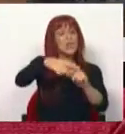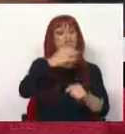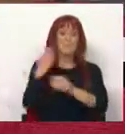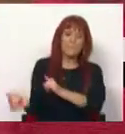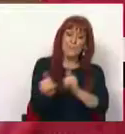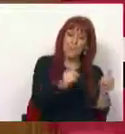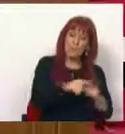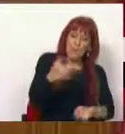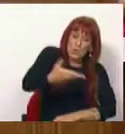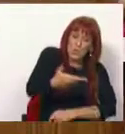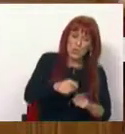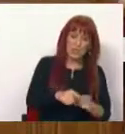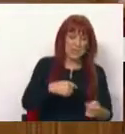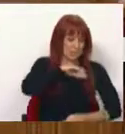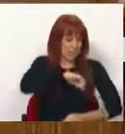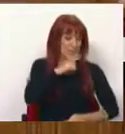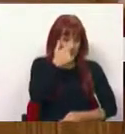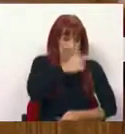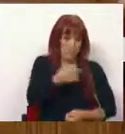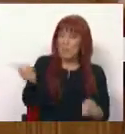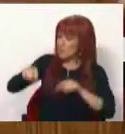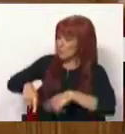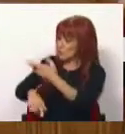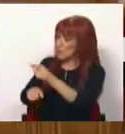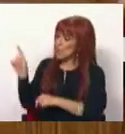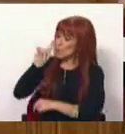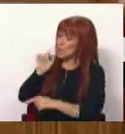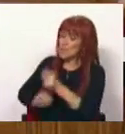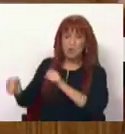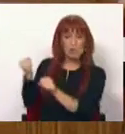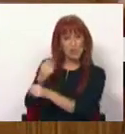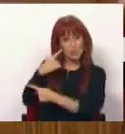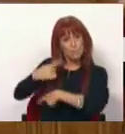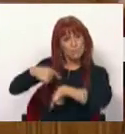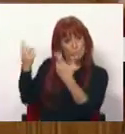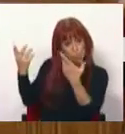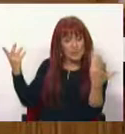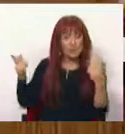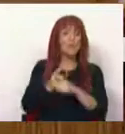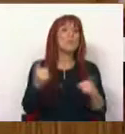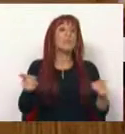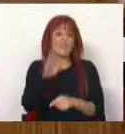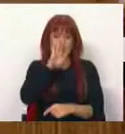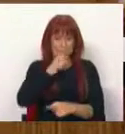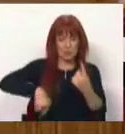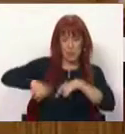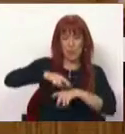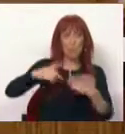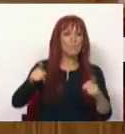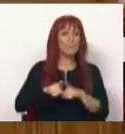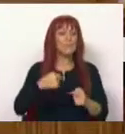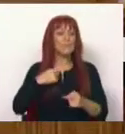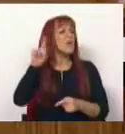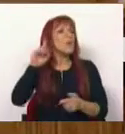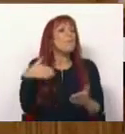por um lado, dos direitos e rendimentos das pessoas, mas também da qualidade dos serviços públicos. Porque se não